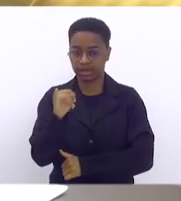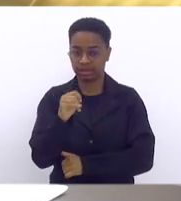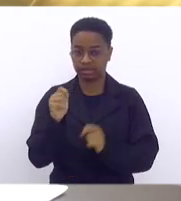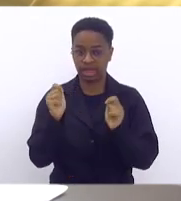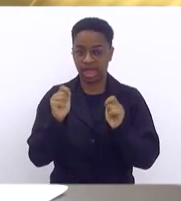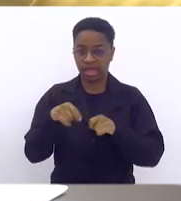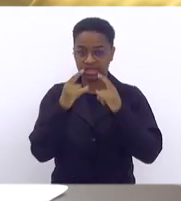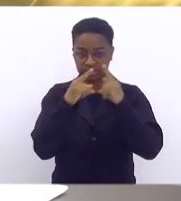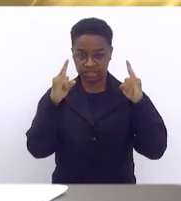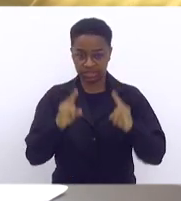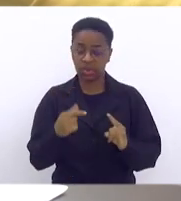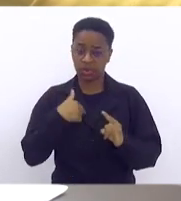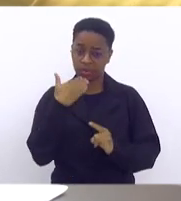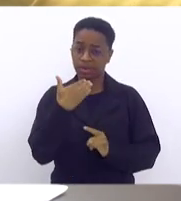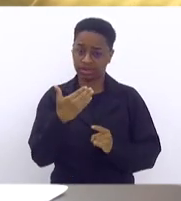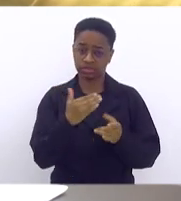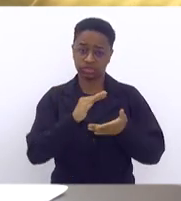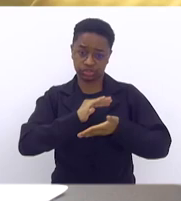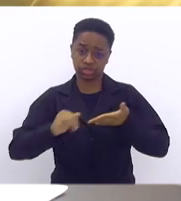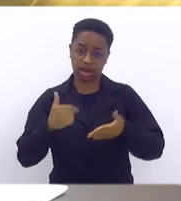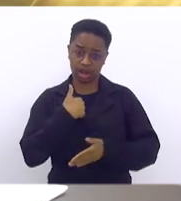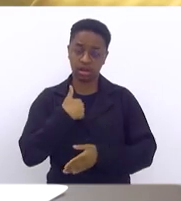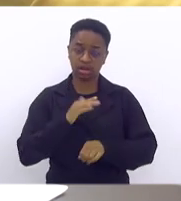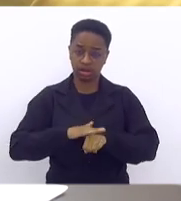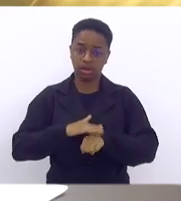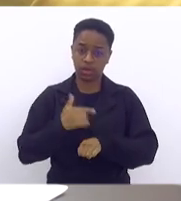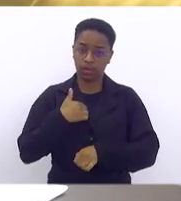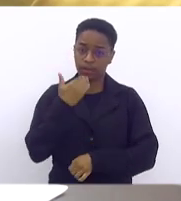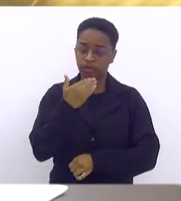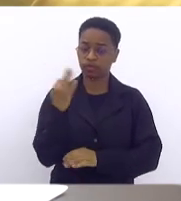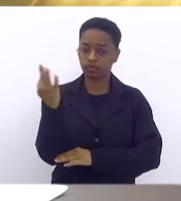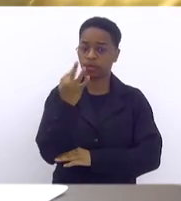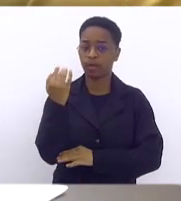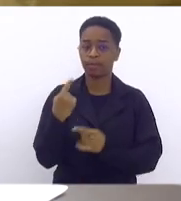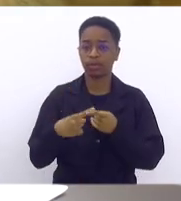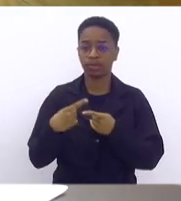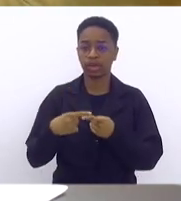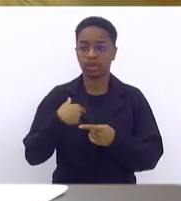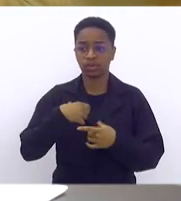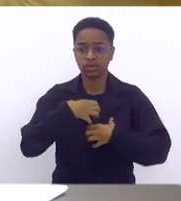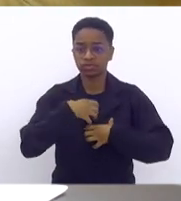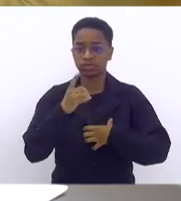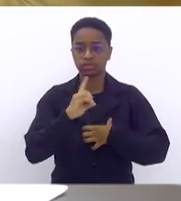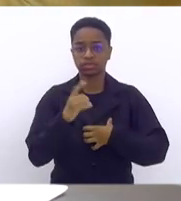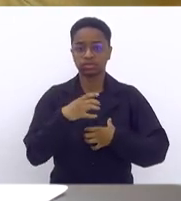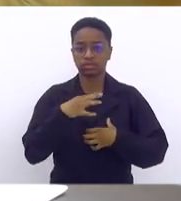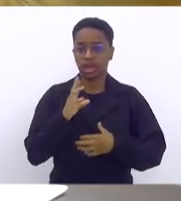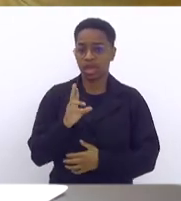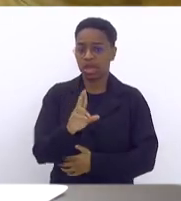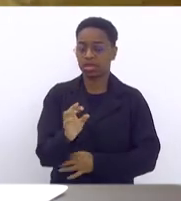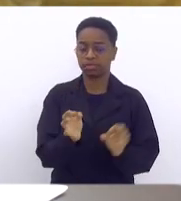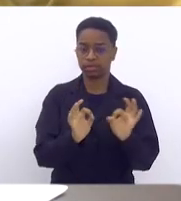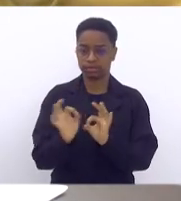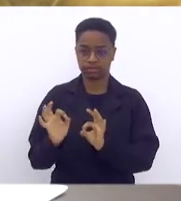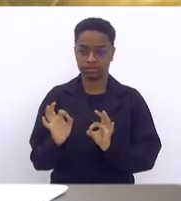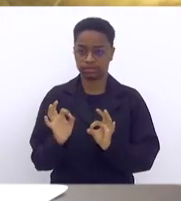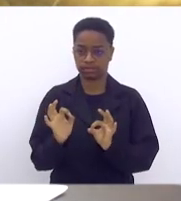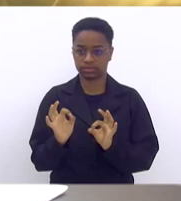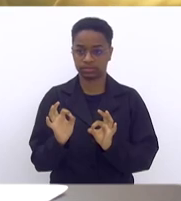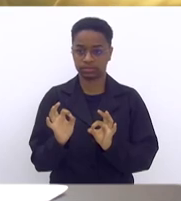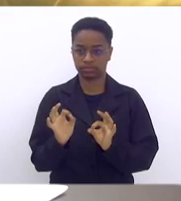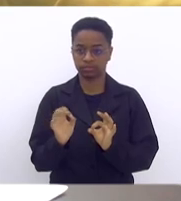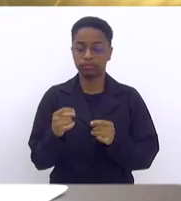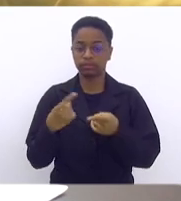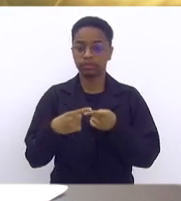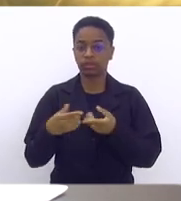peço para me retirar da CPI, faço esse pedido aqui formalmente, porque eu não me sinto representado, cara. Aí traz